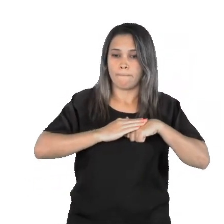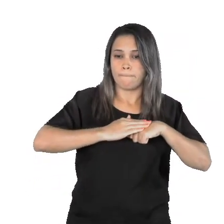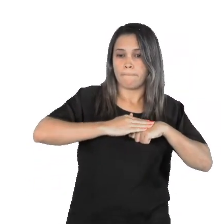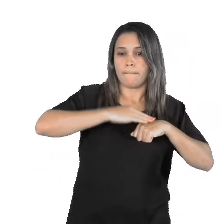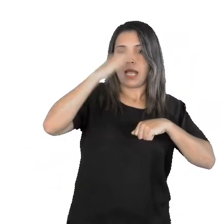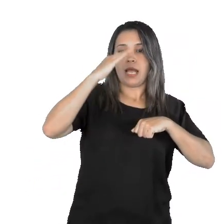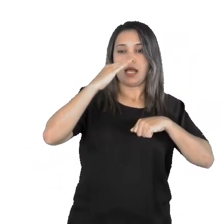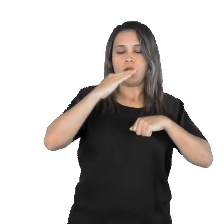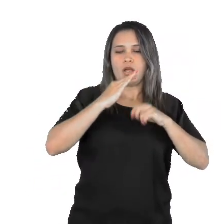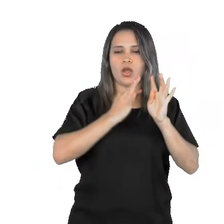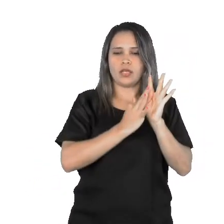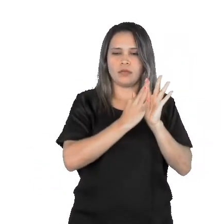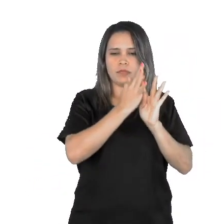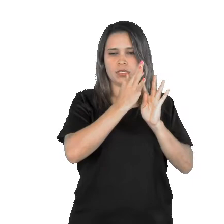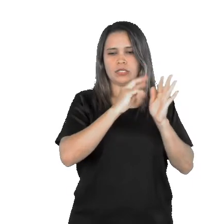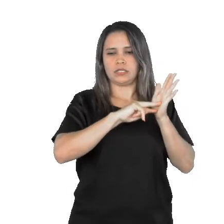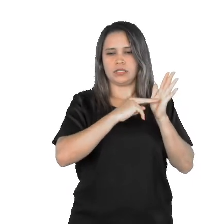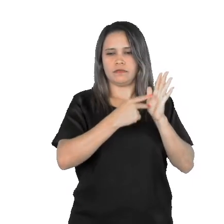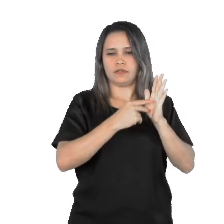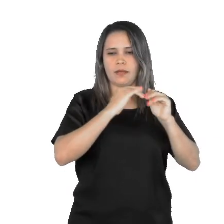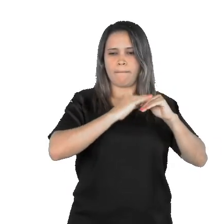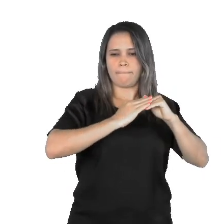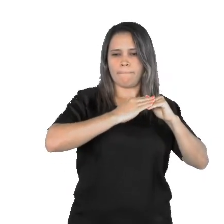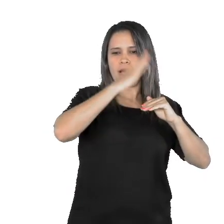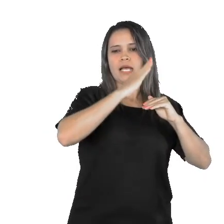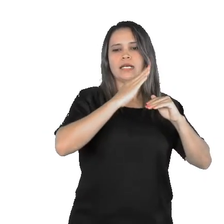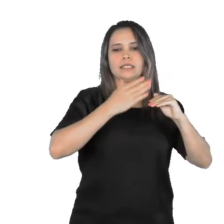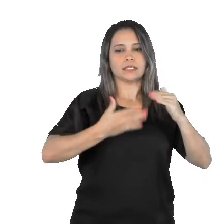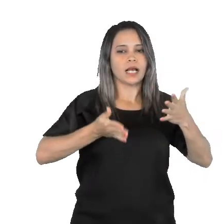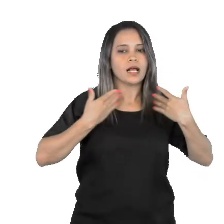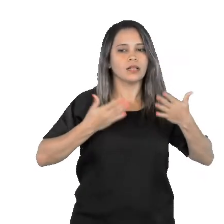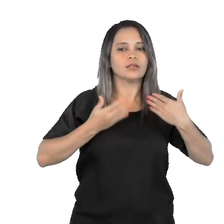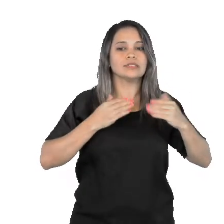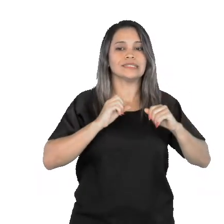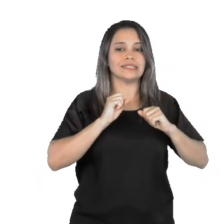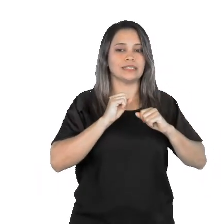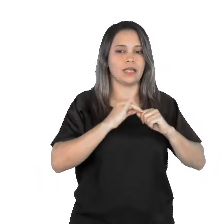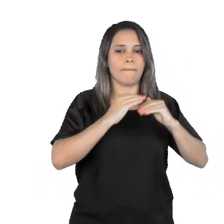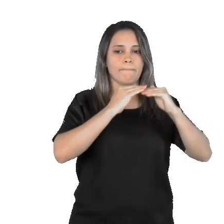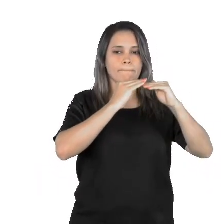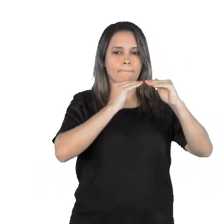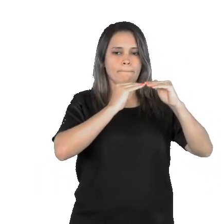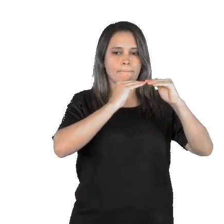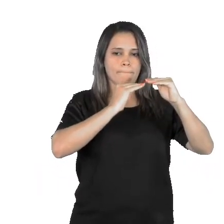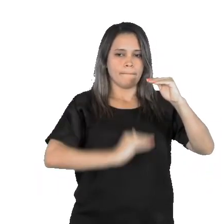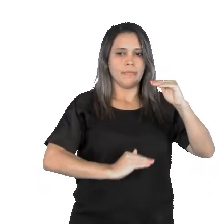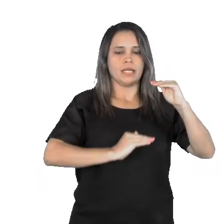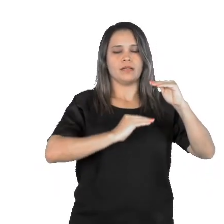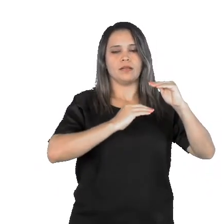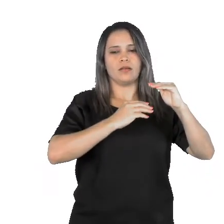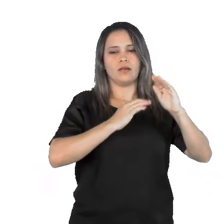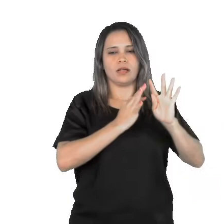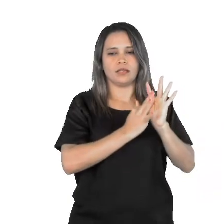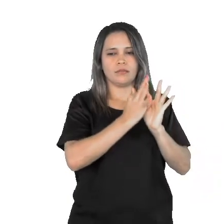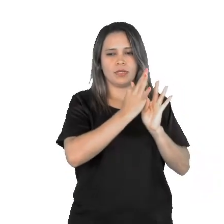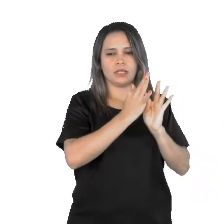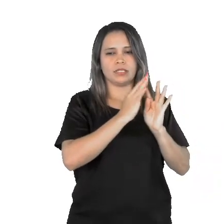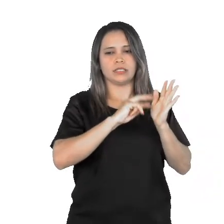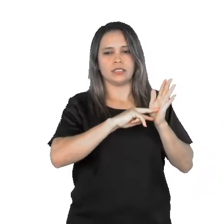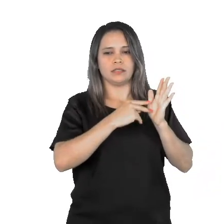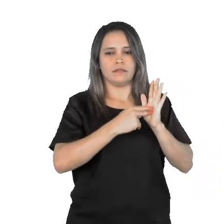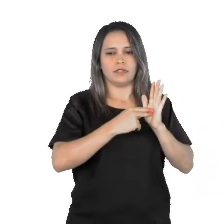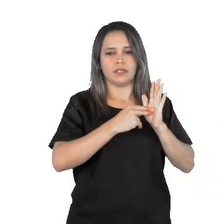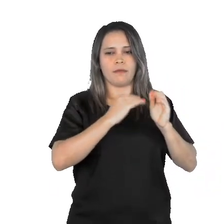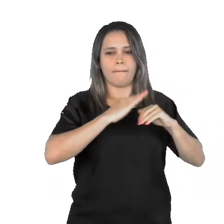a temperatura, significa que é mais calor. Quanto menor a temperatura, significa que faz